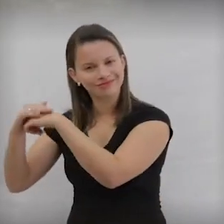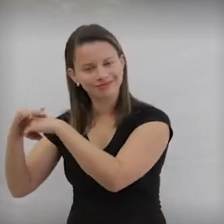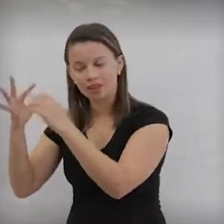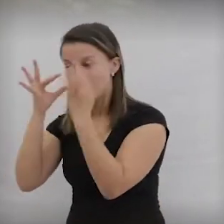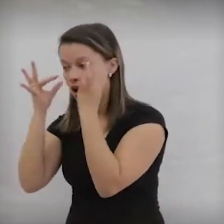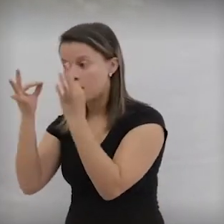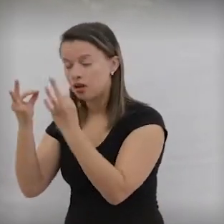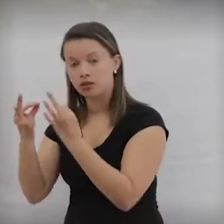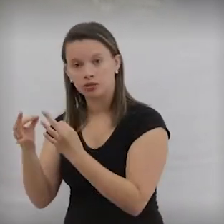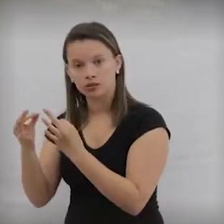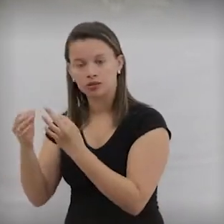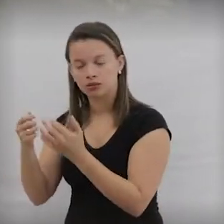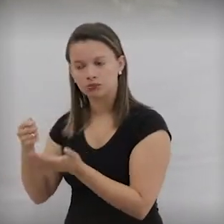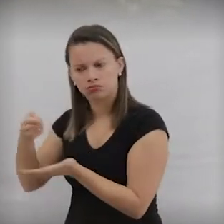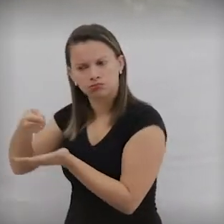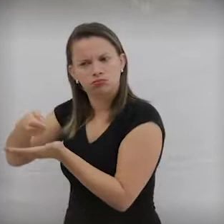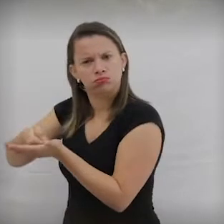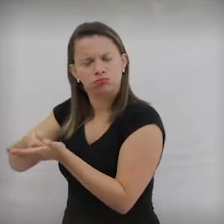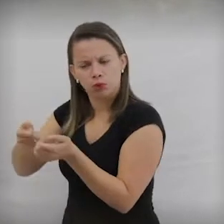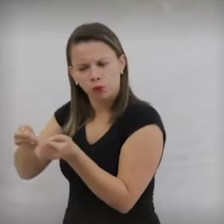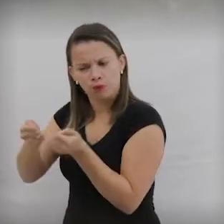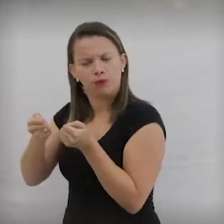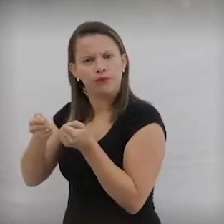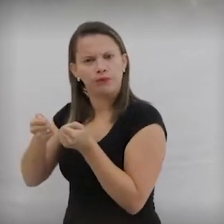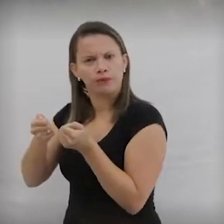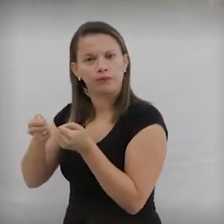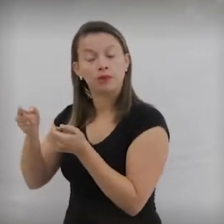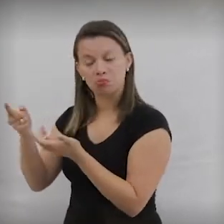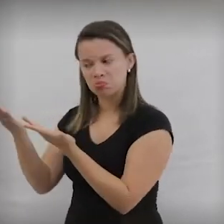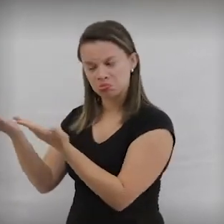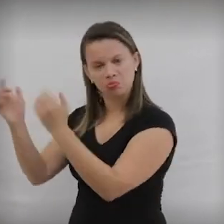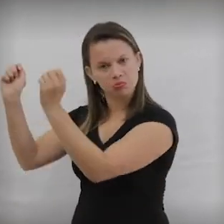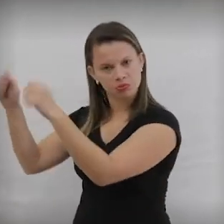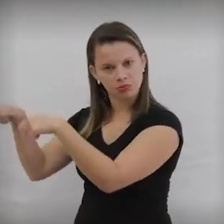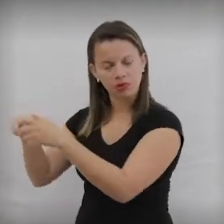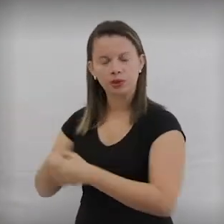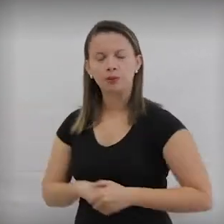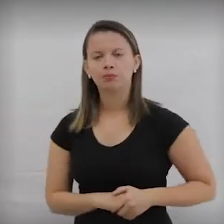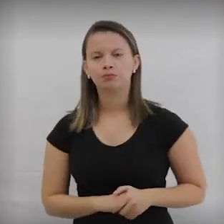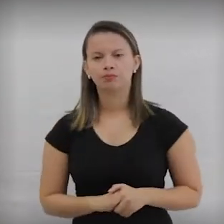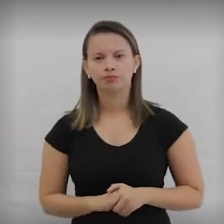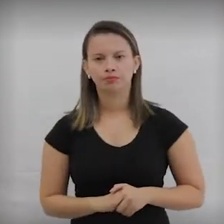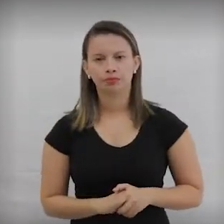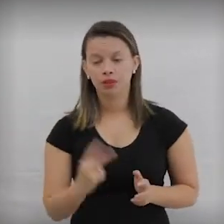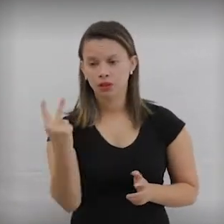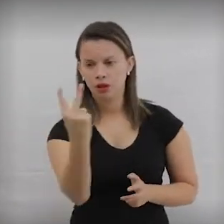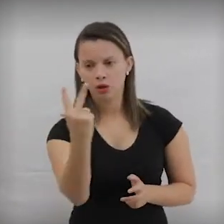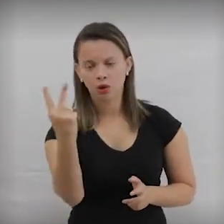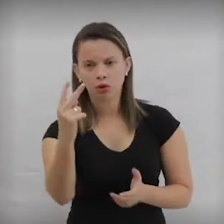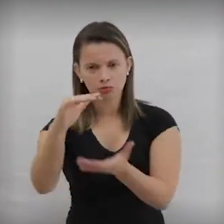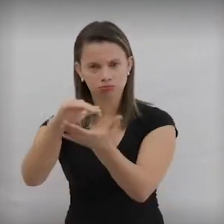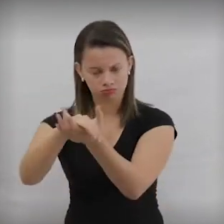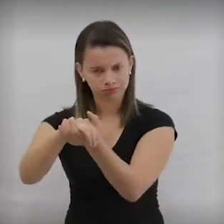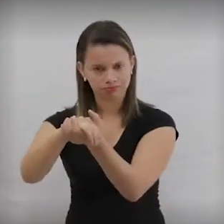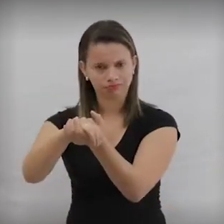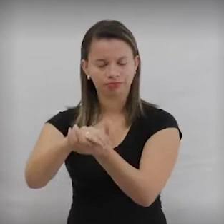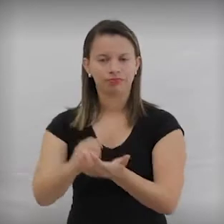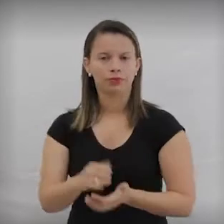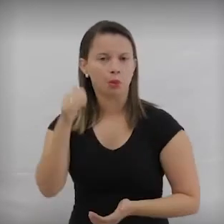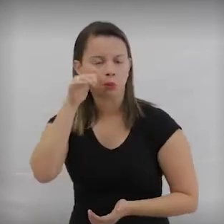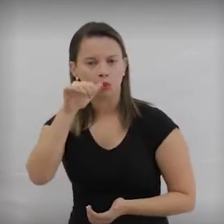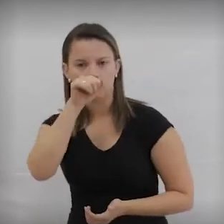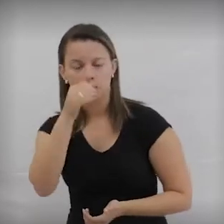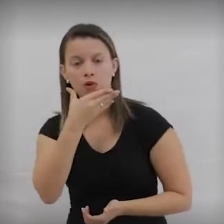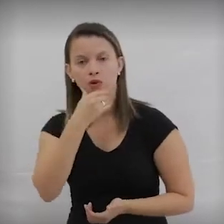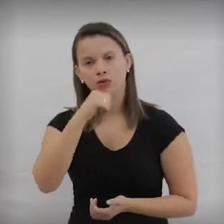atenciosos, mas têm autoridade, sabem educar e botam limites. É o pai competente. Depois você tem aquele casal,